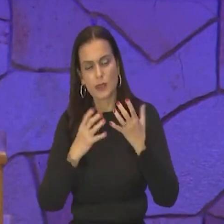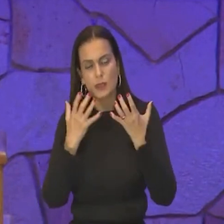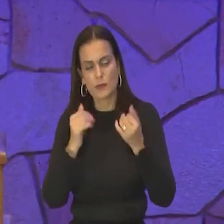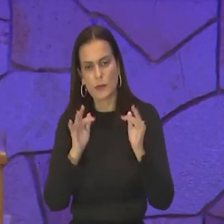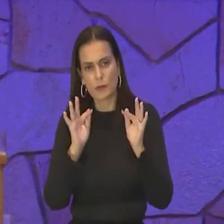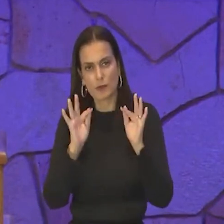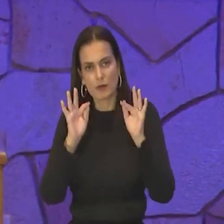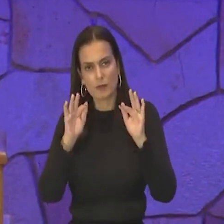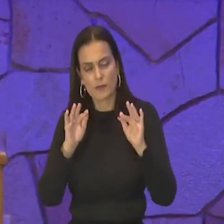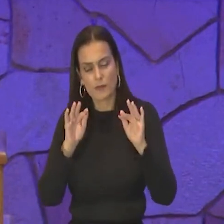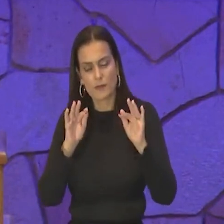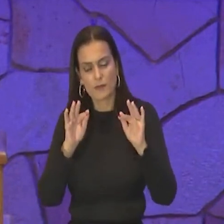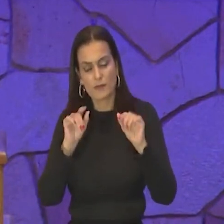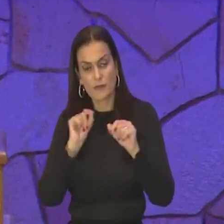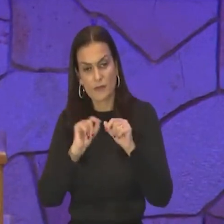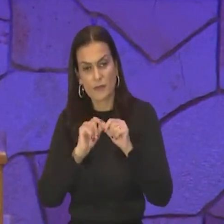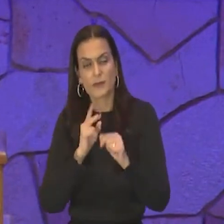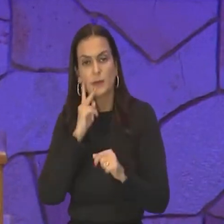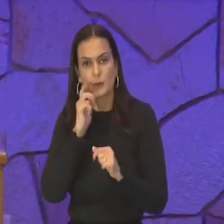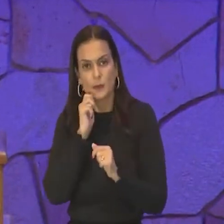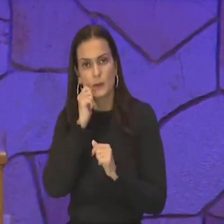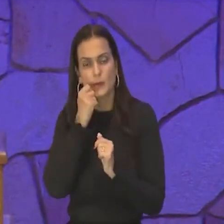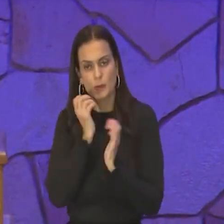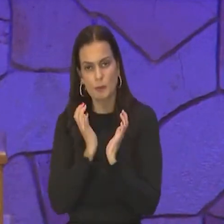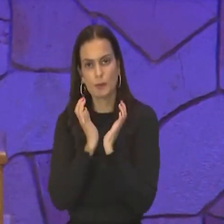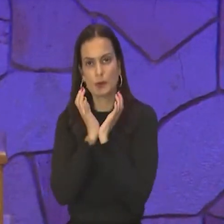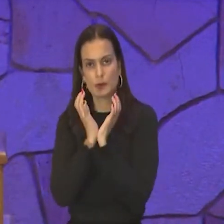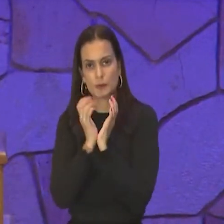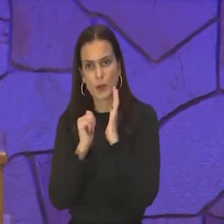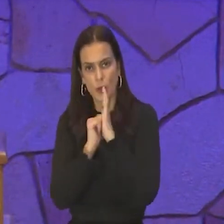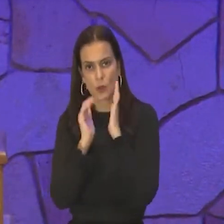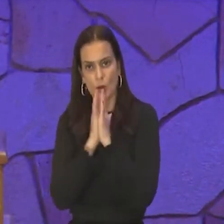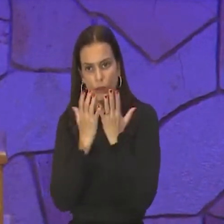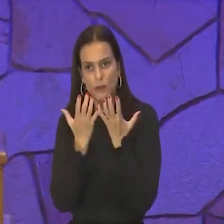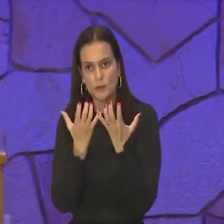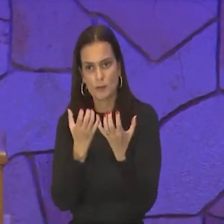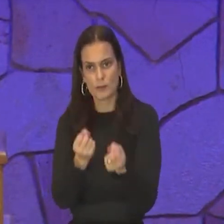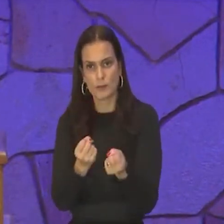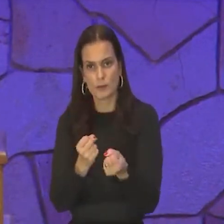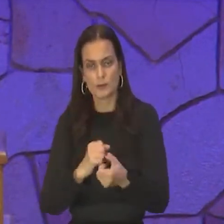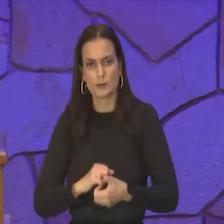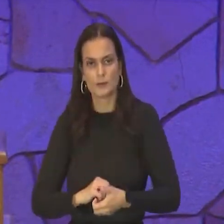assim com a ministração da ceia do Senhor. Estejamos em oração, meus irmãos.